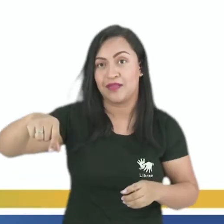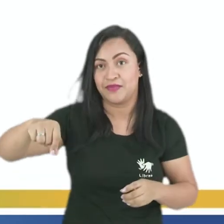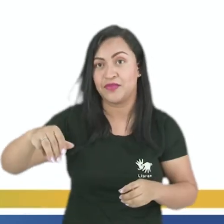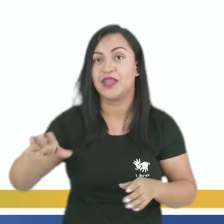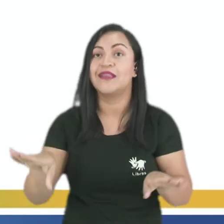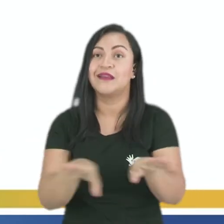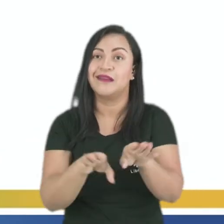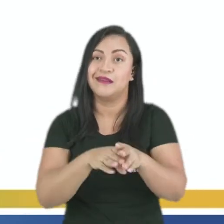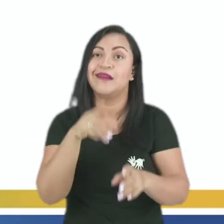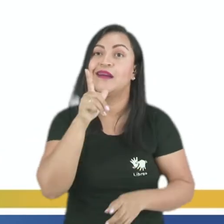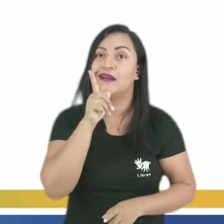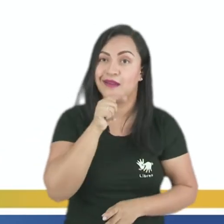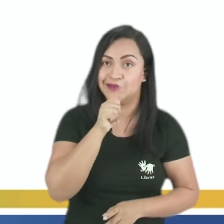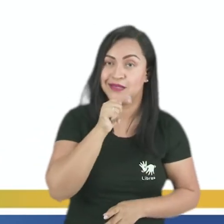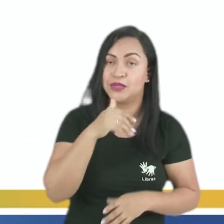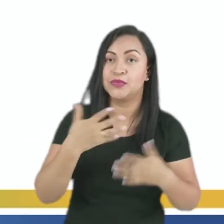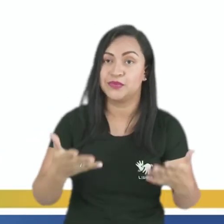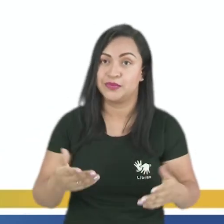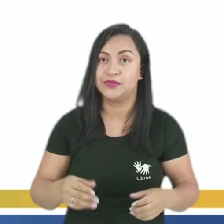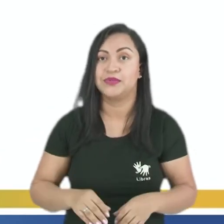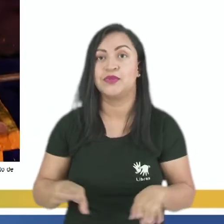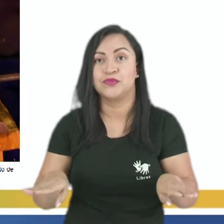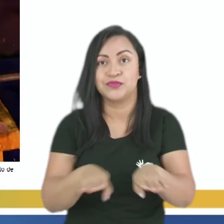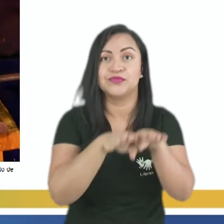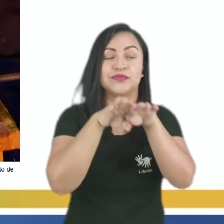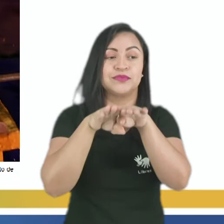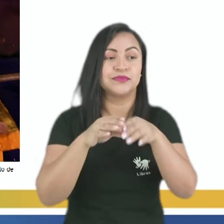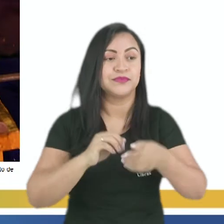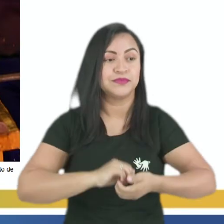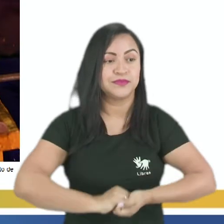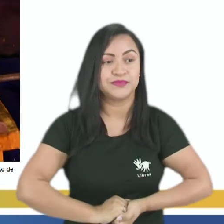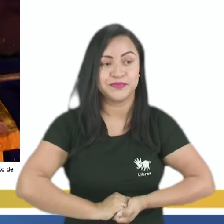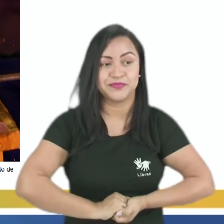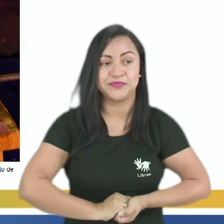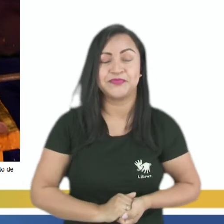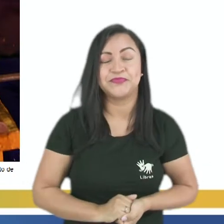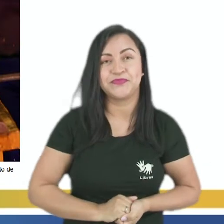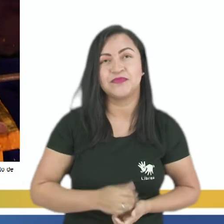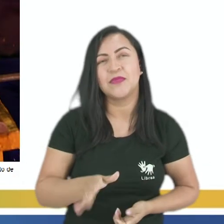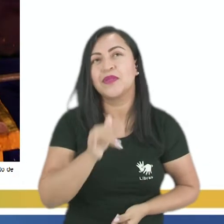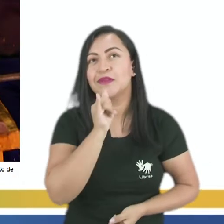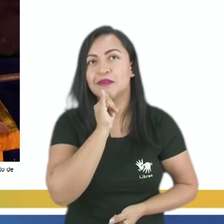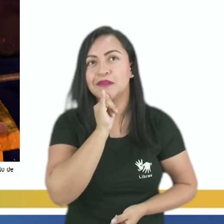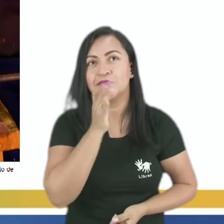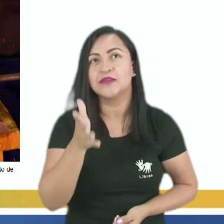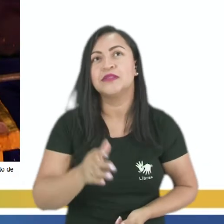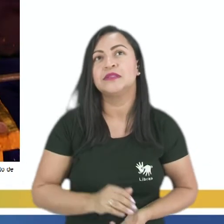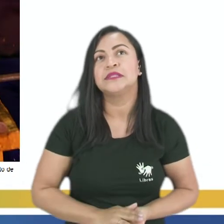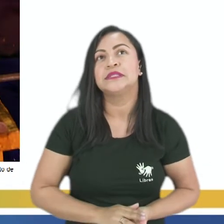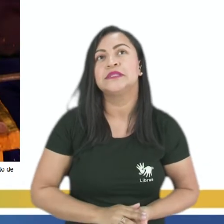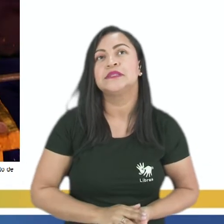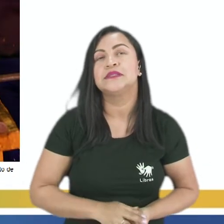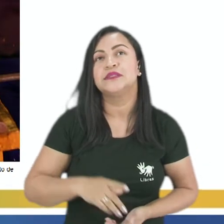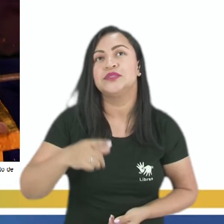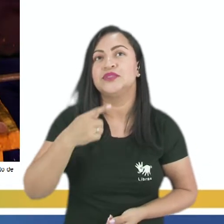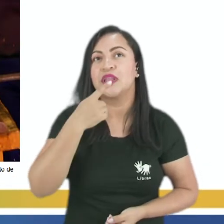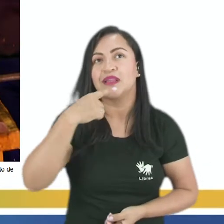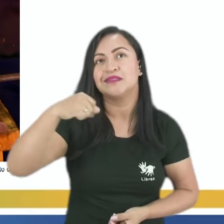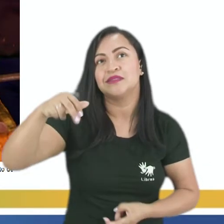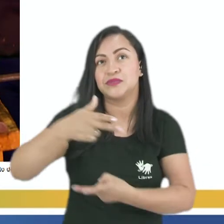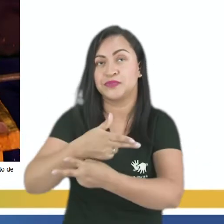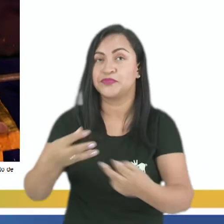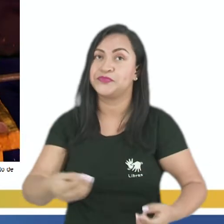água, tá? Então, essa é a reação de neutralização. E eu trouxe alguns exemplos de sais presentes no nosso dia a